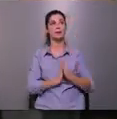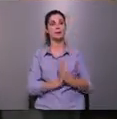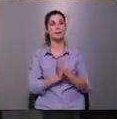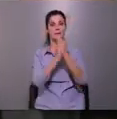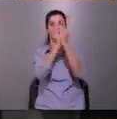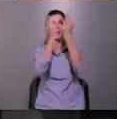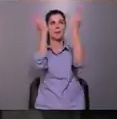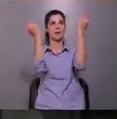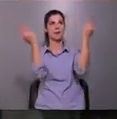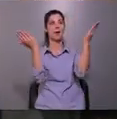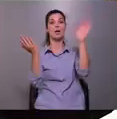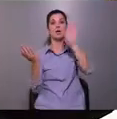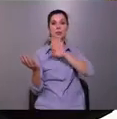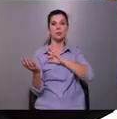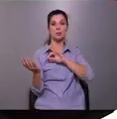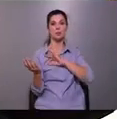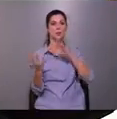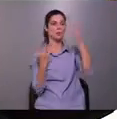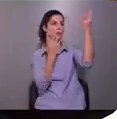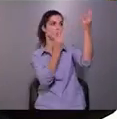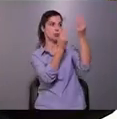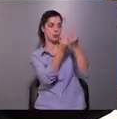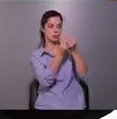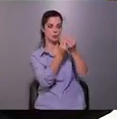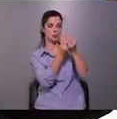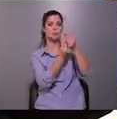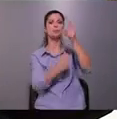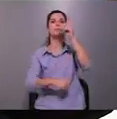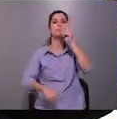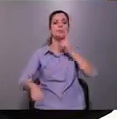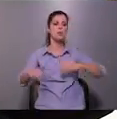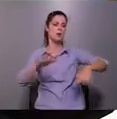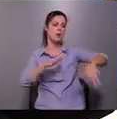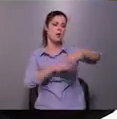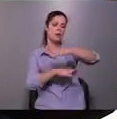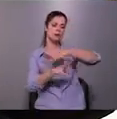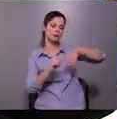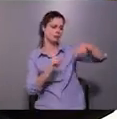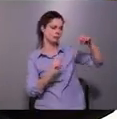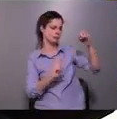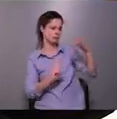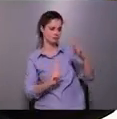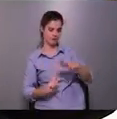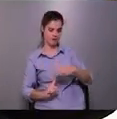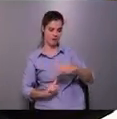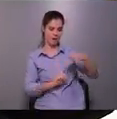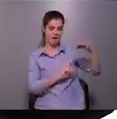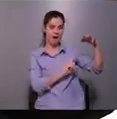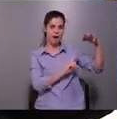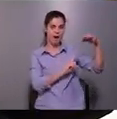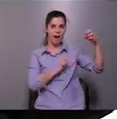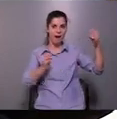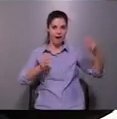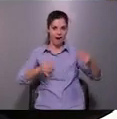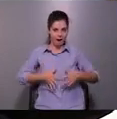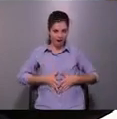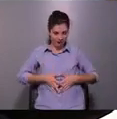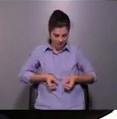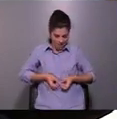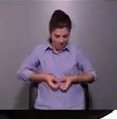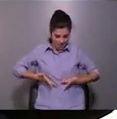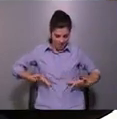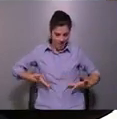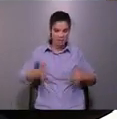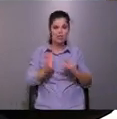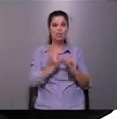der Gnade, der Herr ist mit dir. Du bist gebenedeit unter den Frauen und gebenedeit